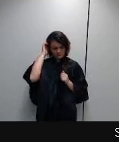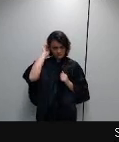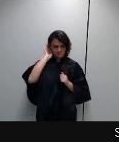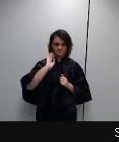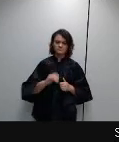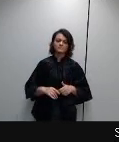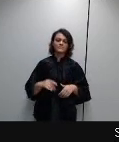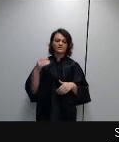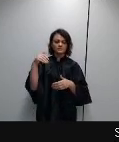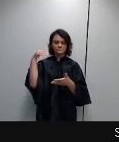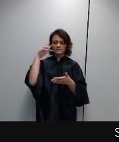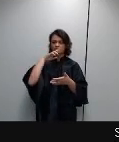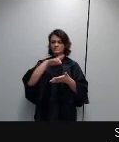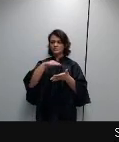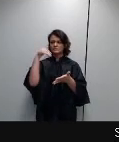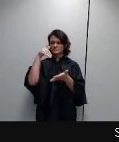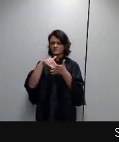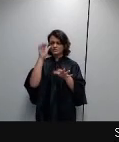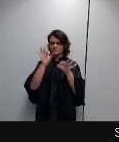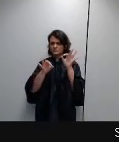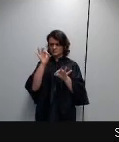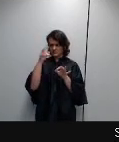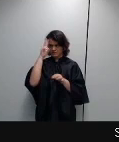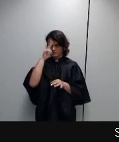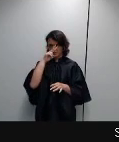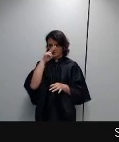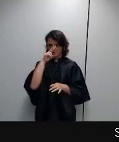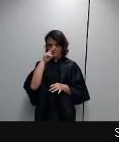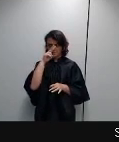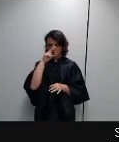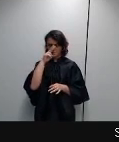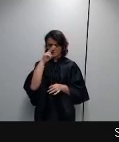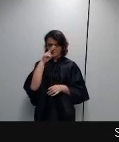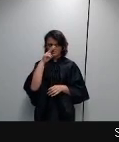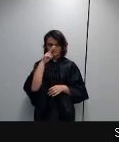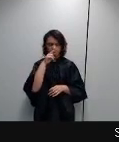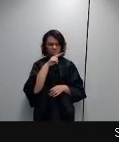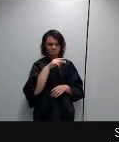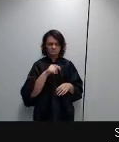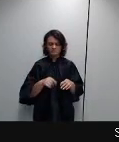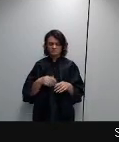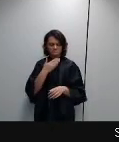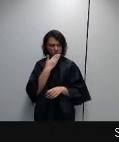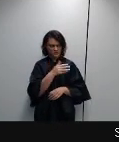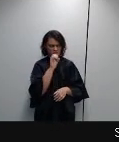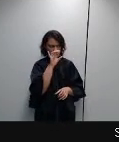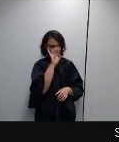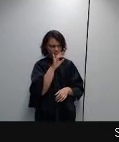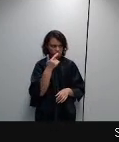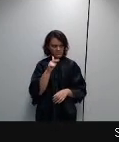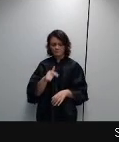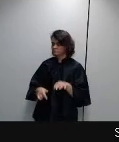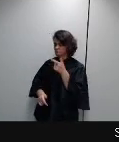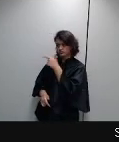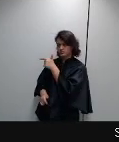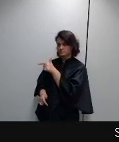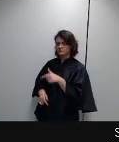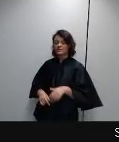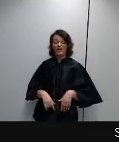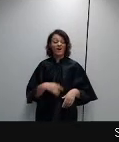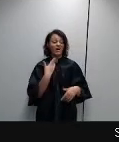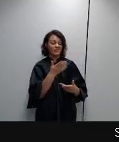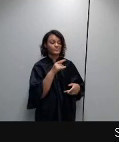julgamento aqueles três tô lembrado mas eu digo preferência já tem não tem a perfeita porque tava aqui então